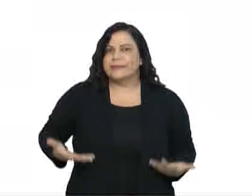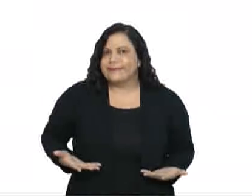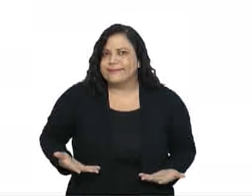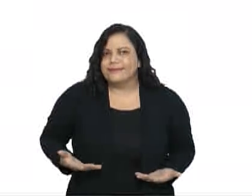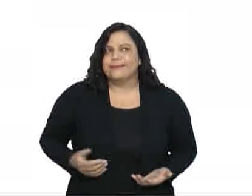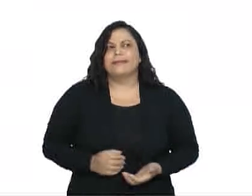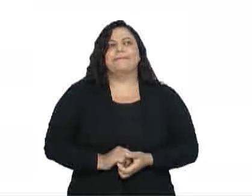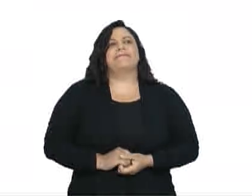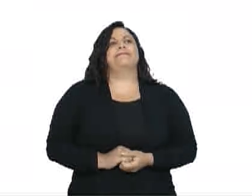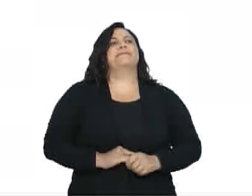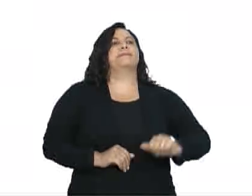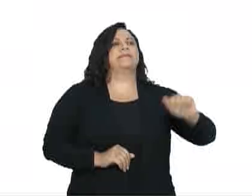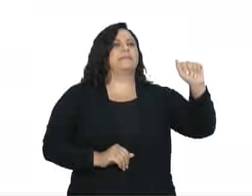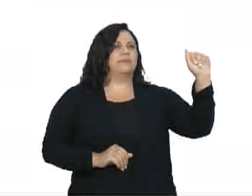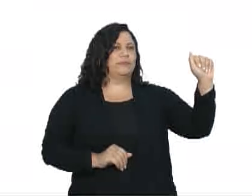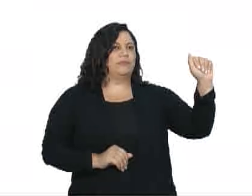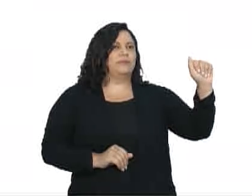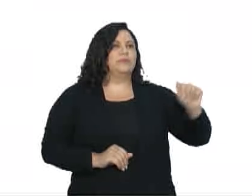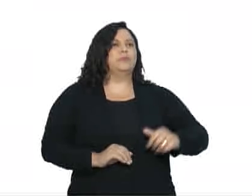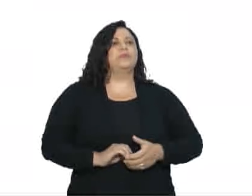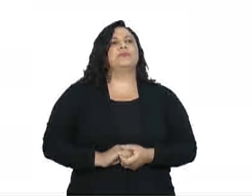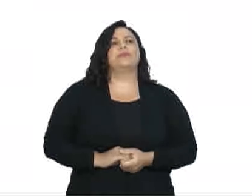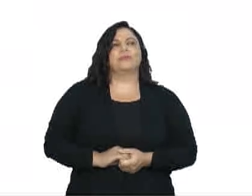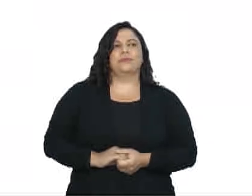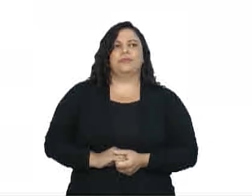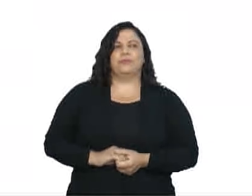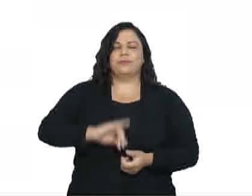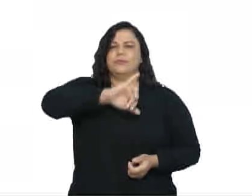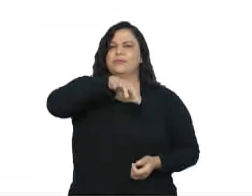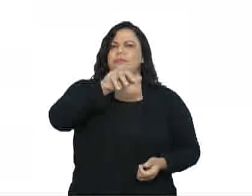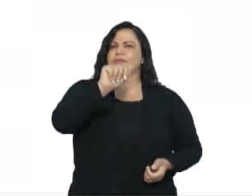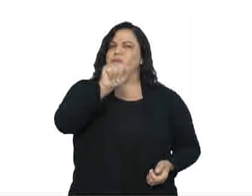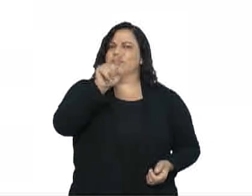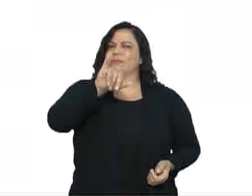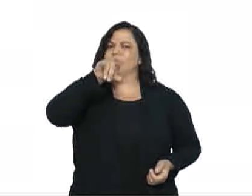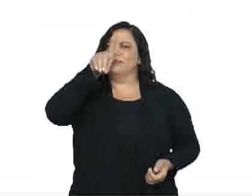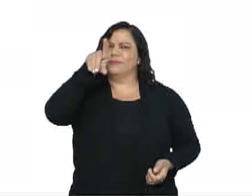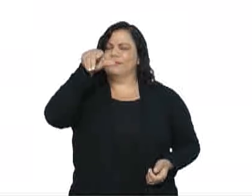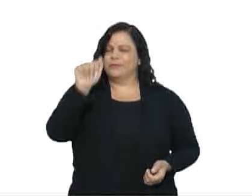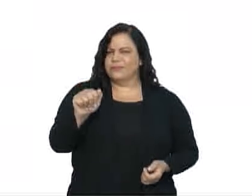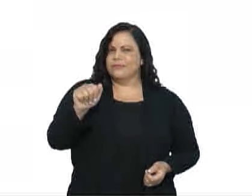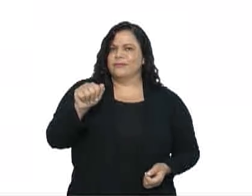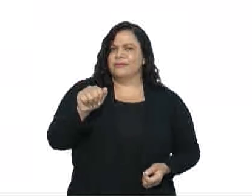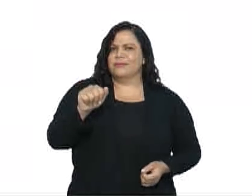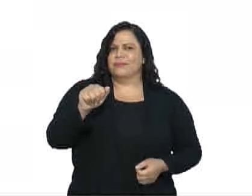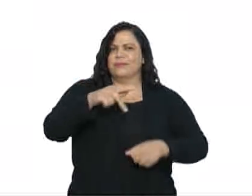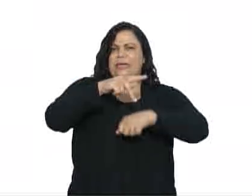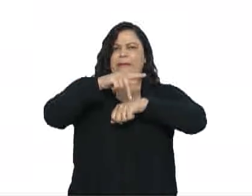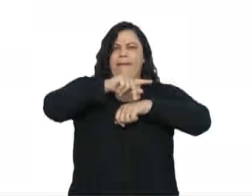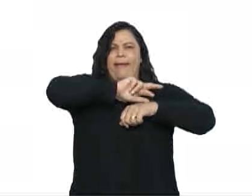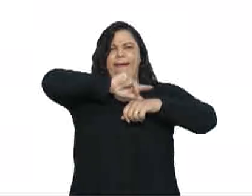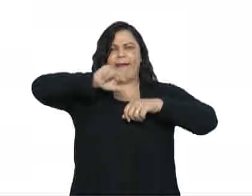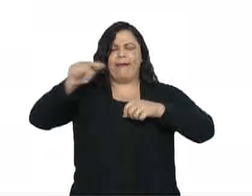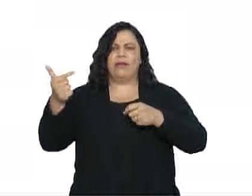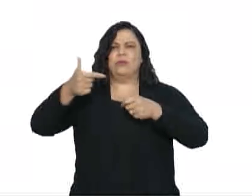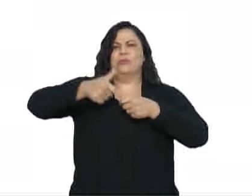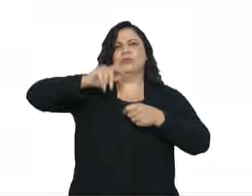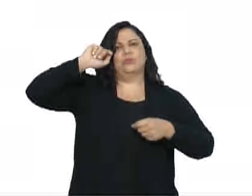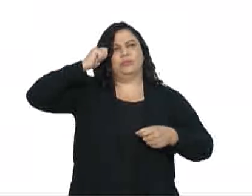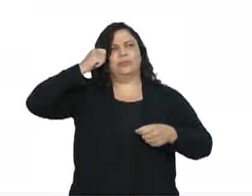lá. Letra A. As abundâncias de jazidas de minério e combustível fóssil, estão cheios de petróleo por lá,